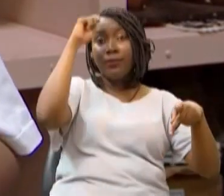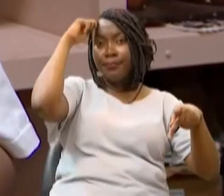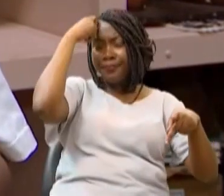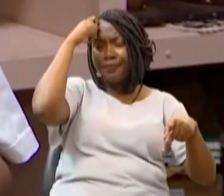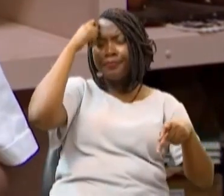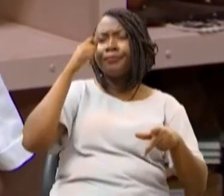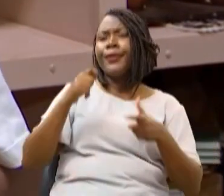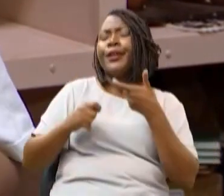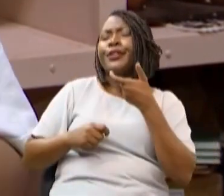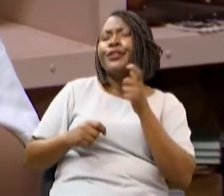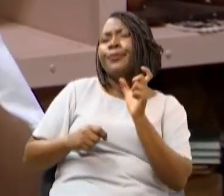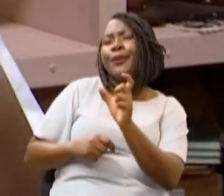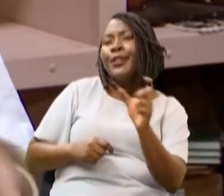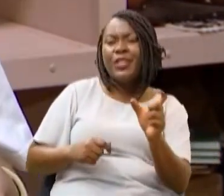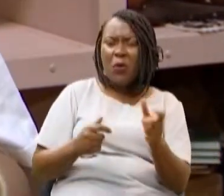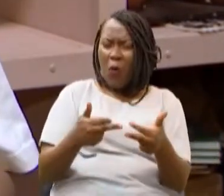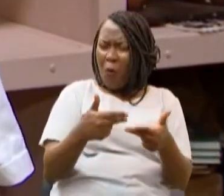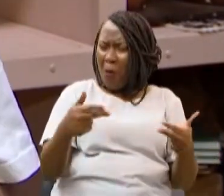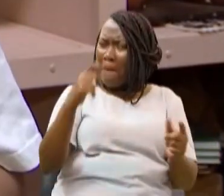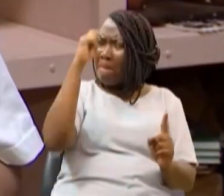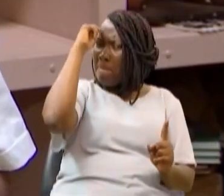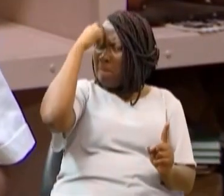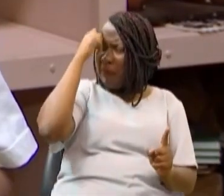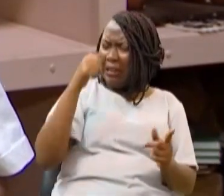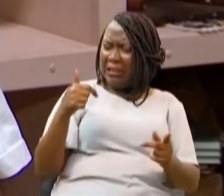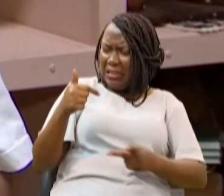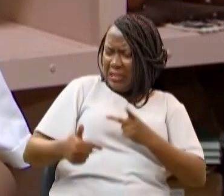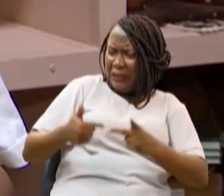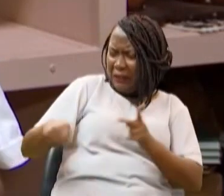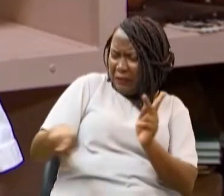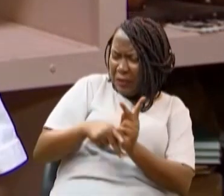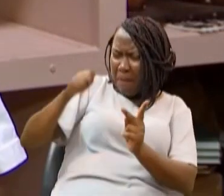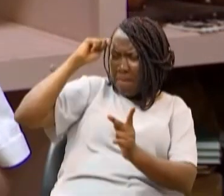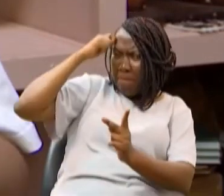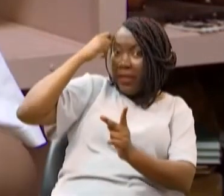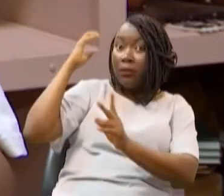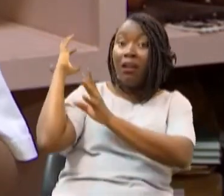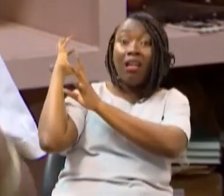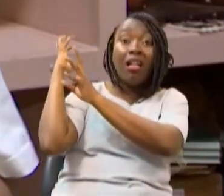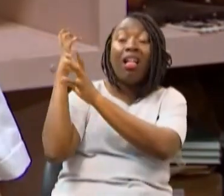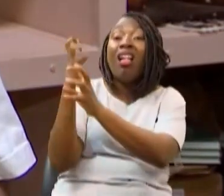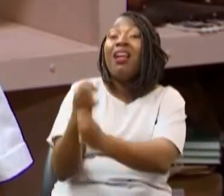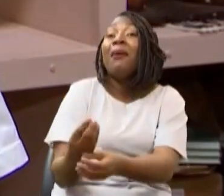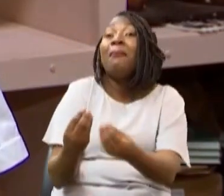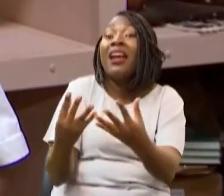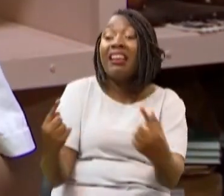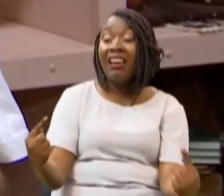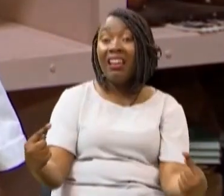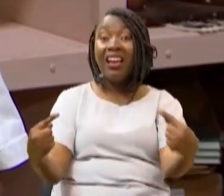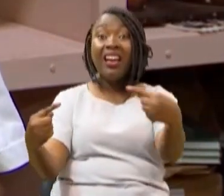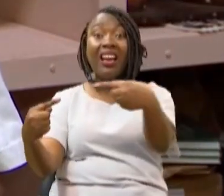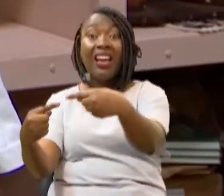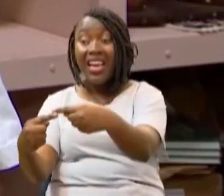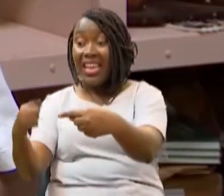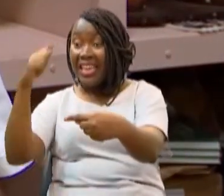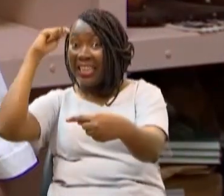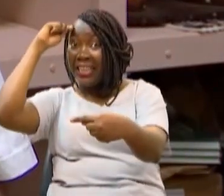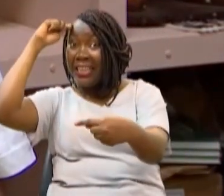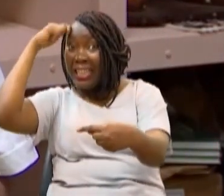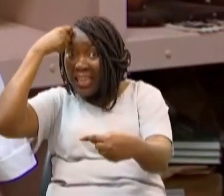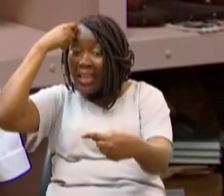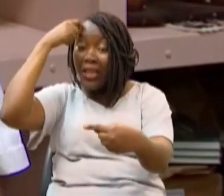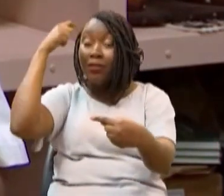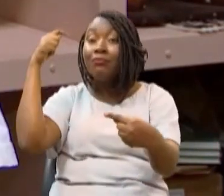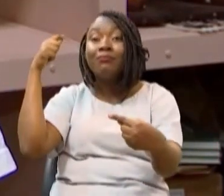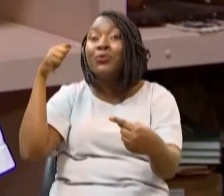negra. Expressões como a coisa tá preta ou serviço de preto foram utilizados ao longo da história para associar tudo